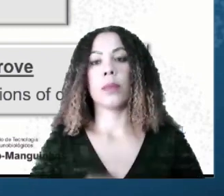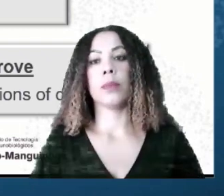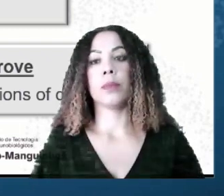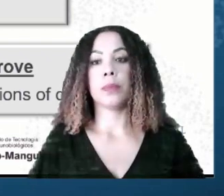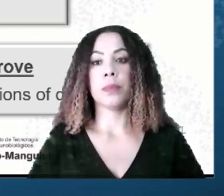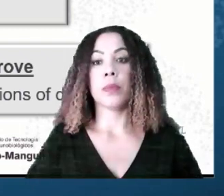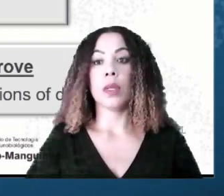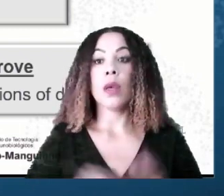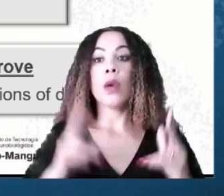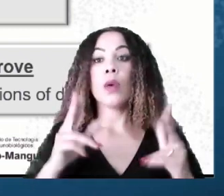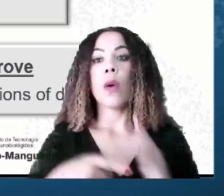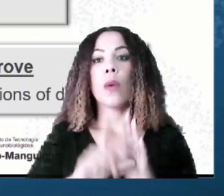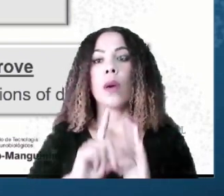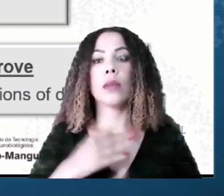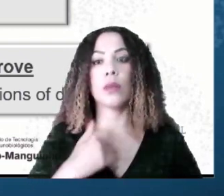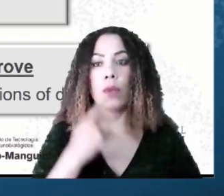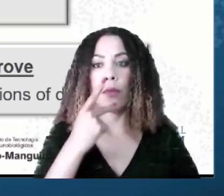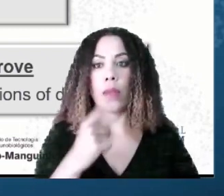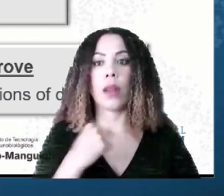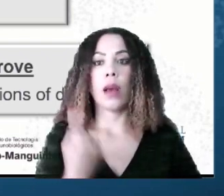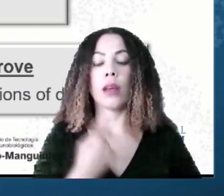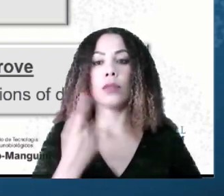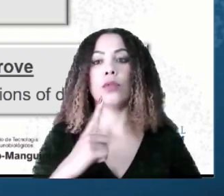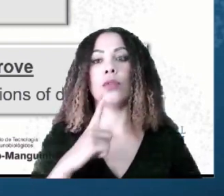eu mencionei, a gente tem